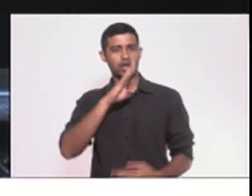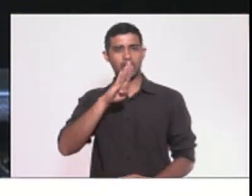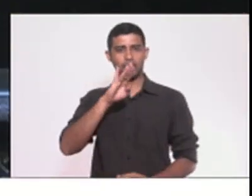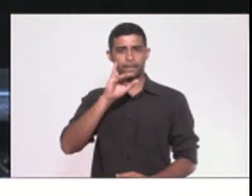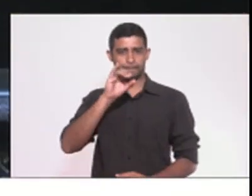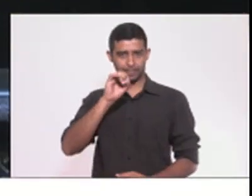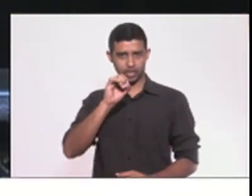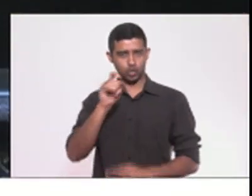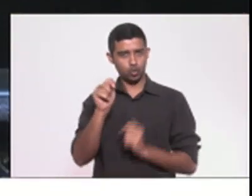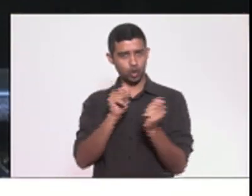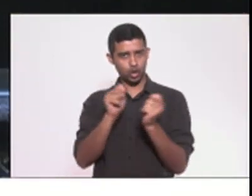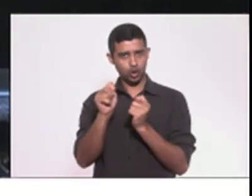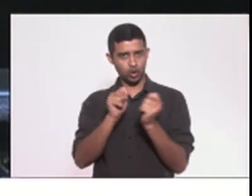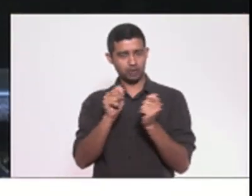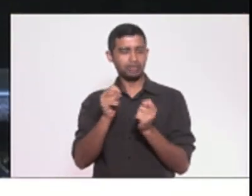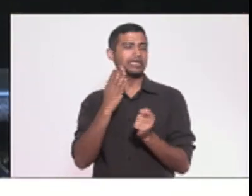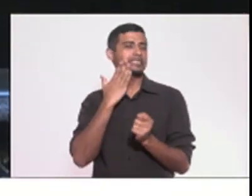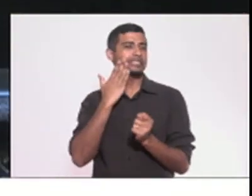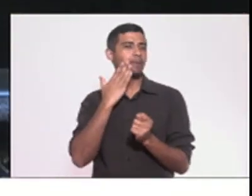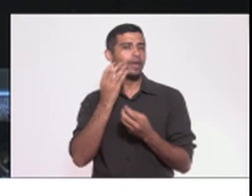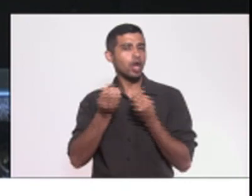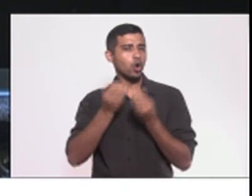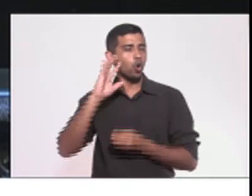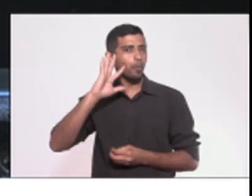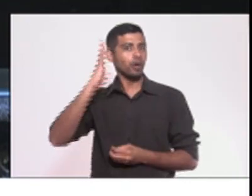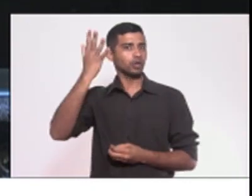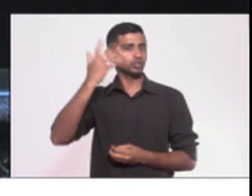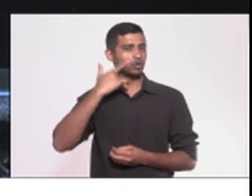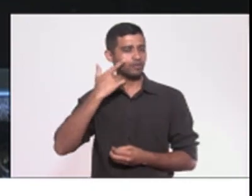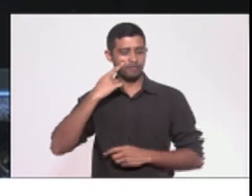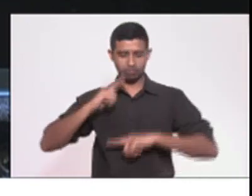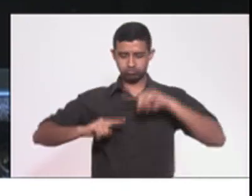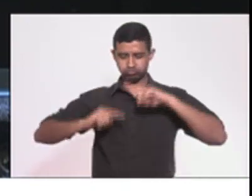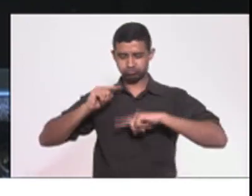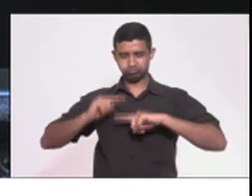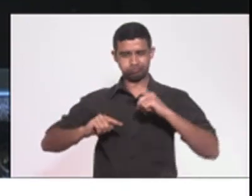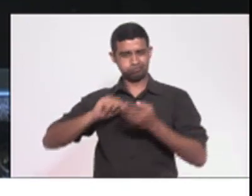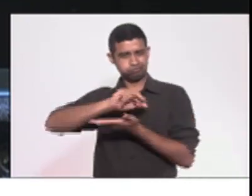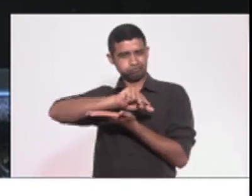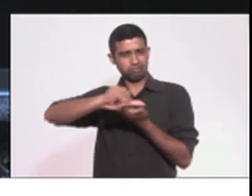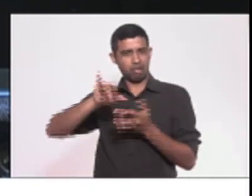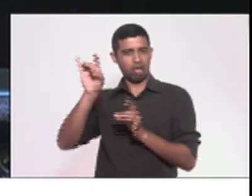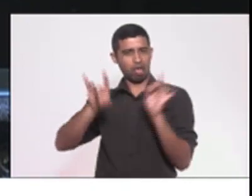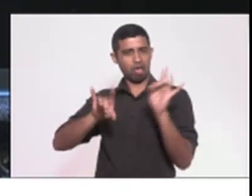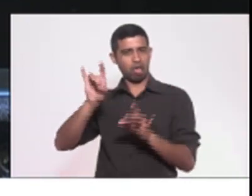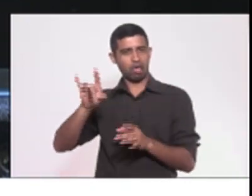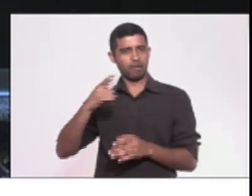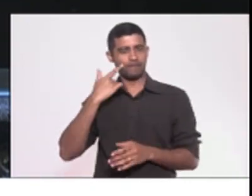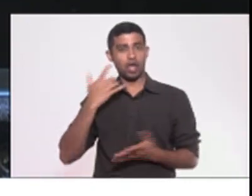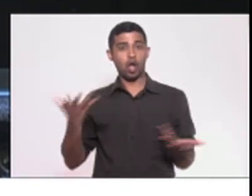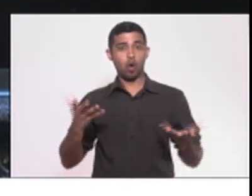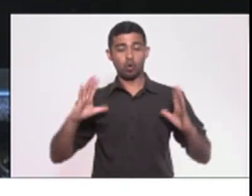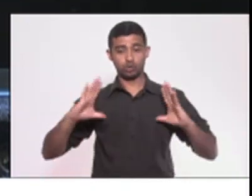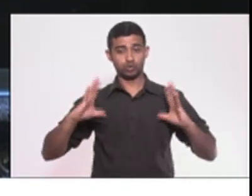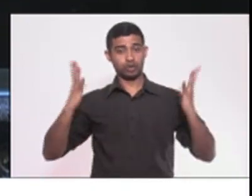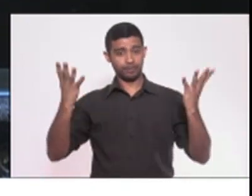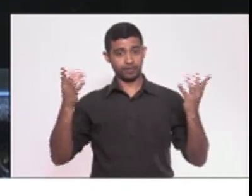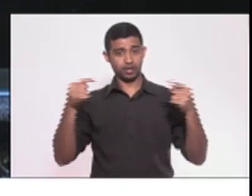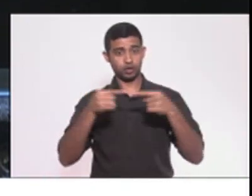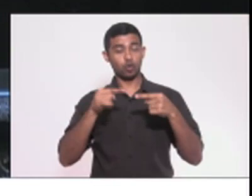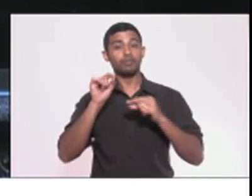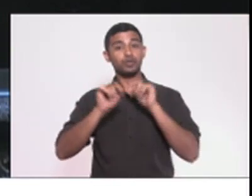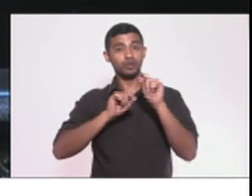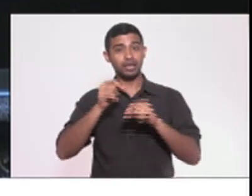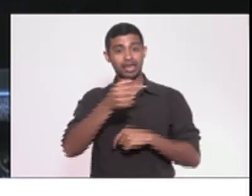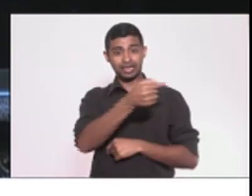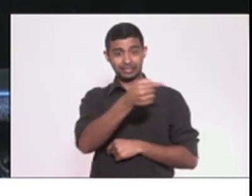na oferta de soluções para os resíduos. Este evento faz parte da